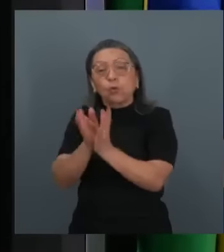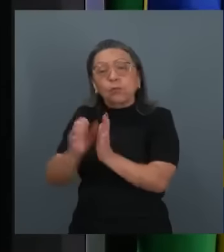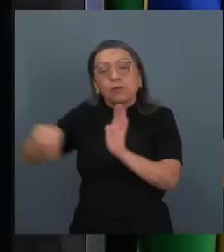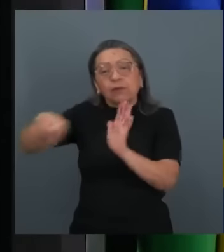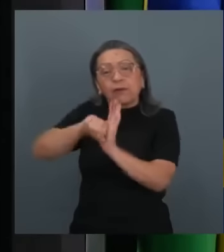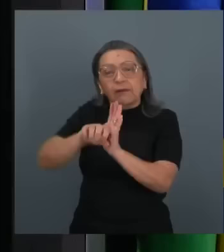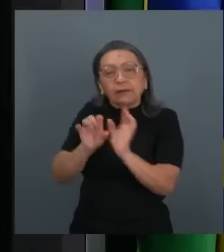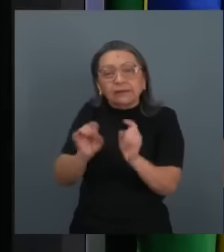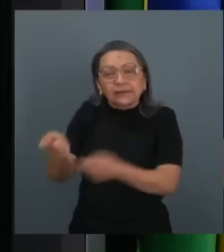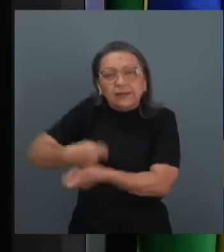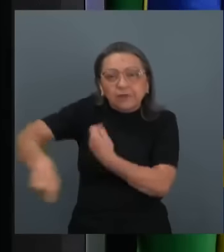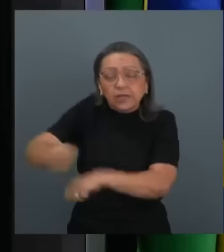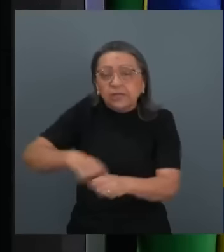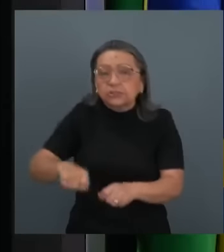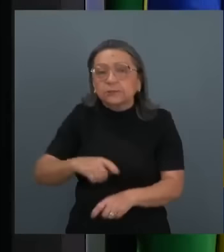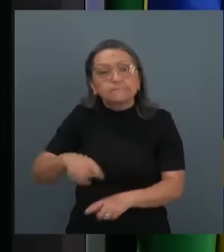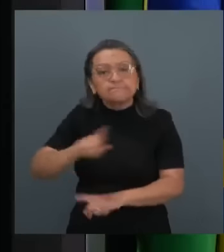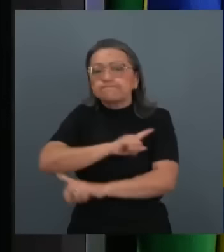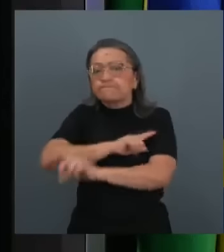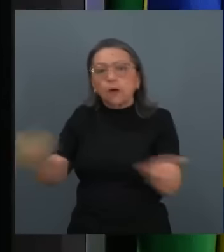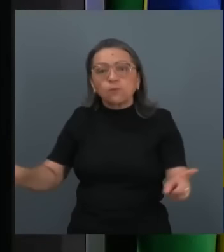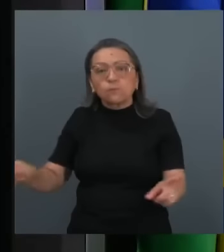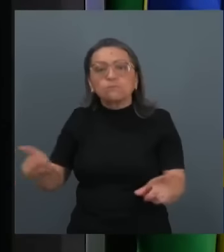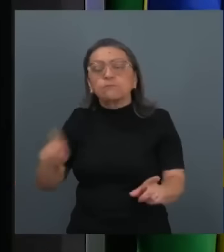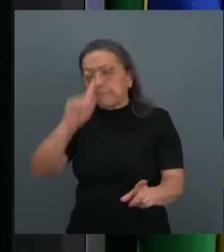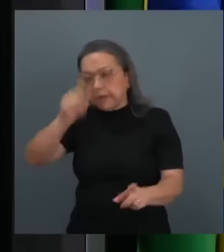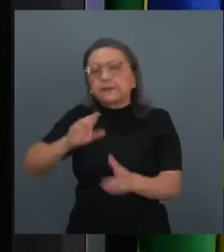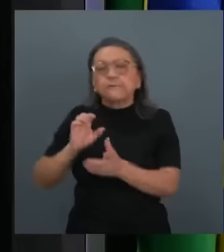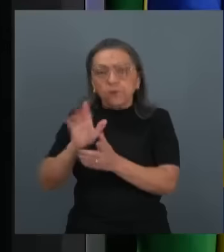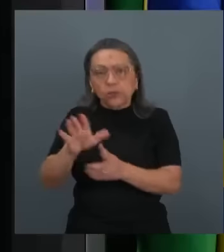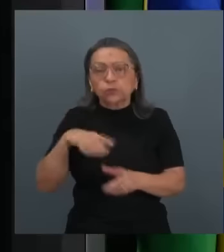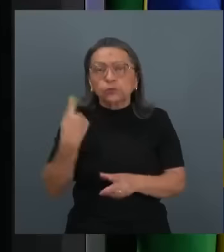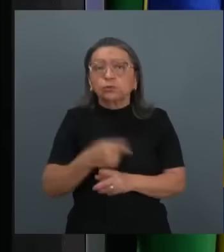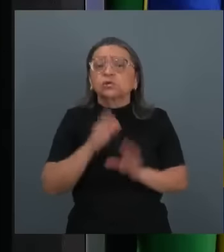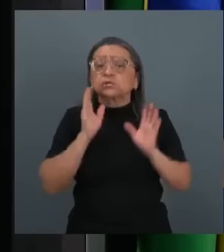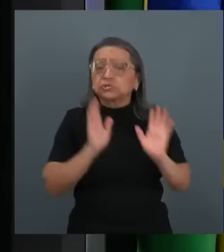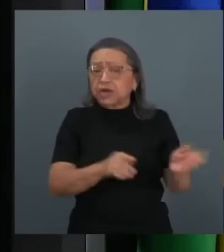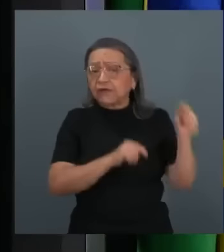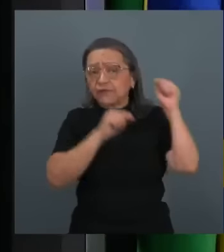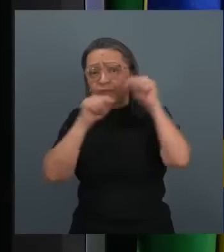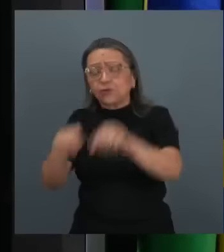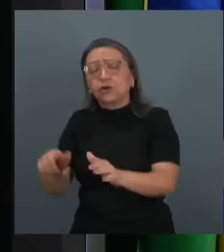ninguém aceita morar. É tudo abandonado. Já foi veículo de comunicação